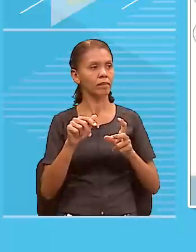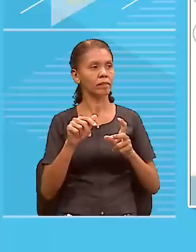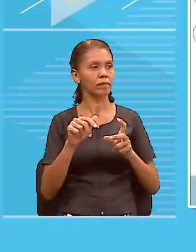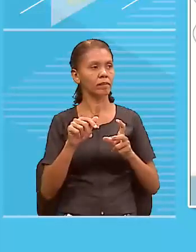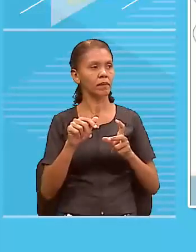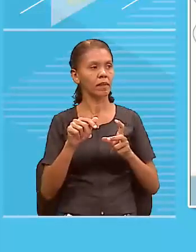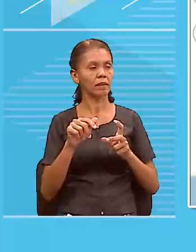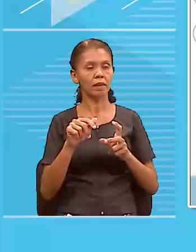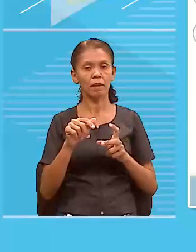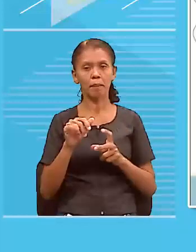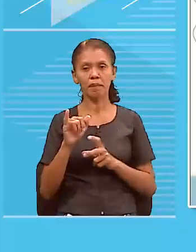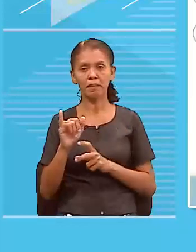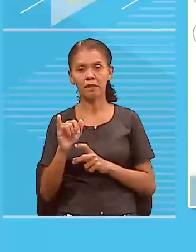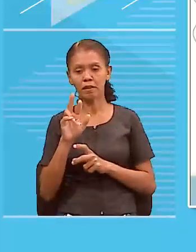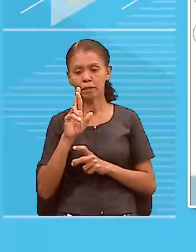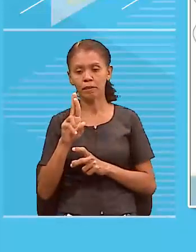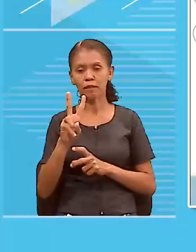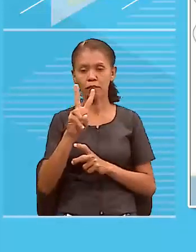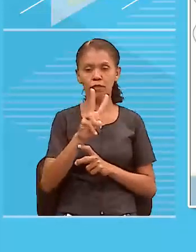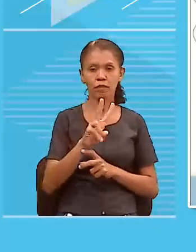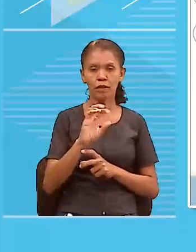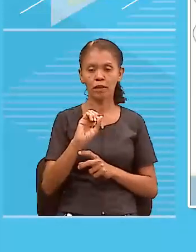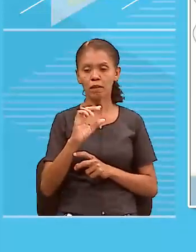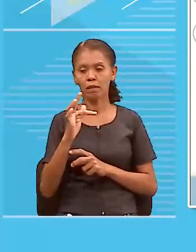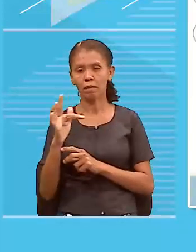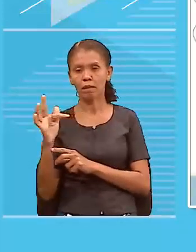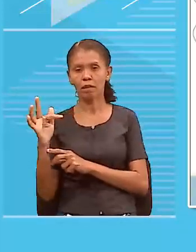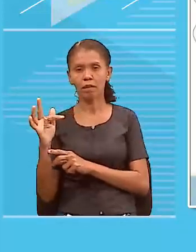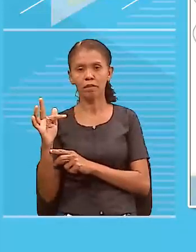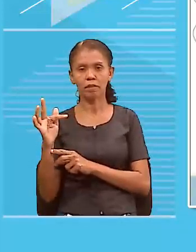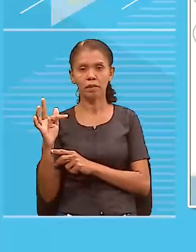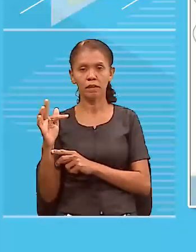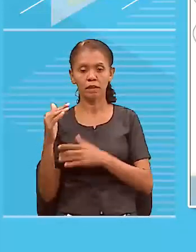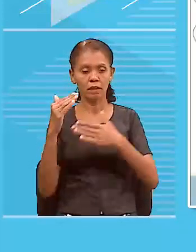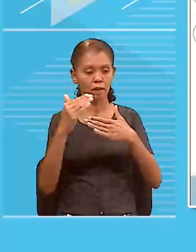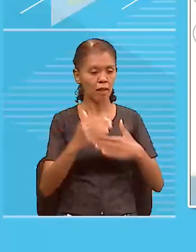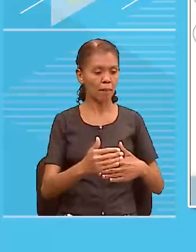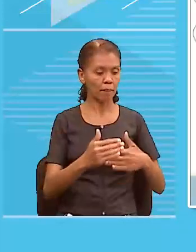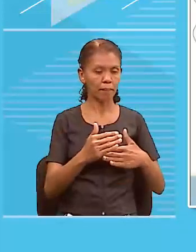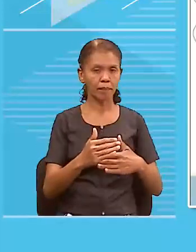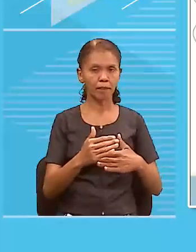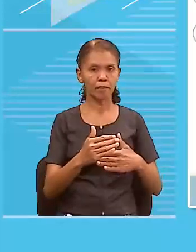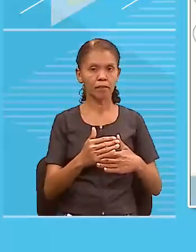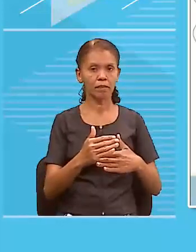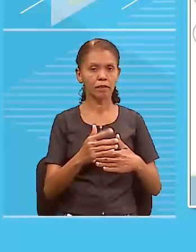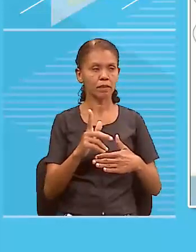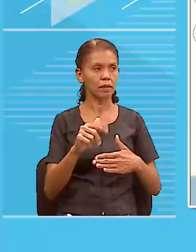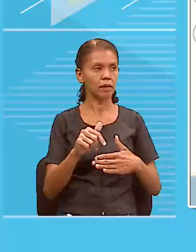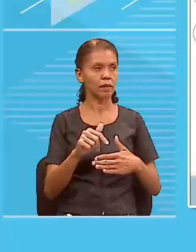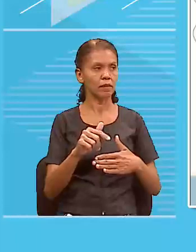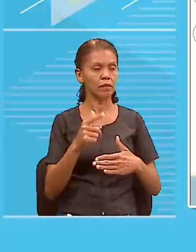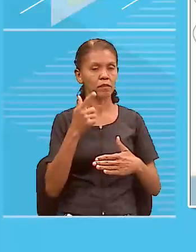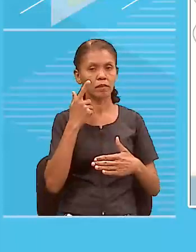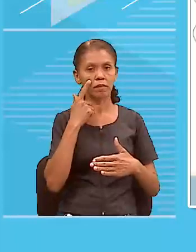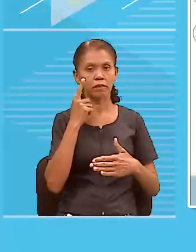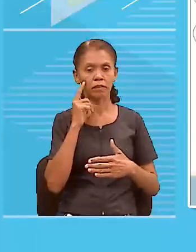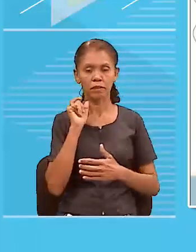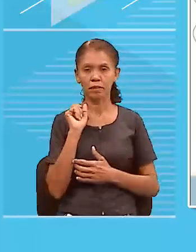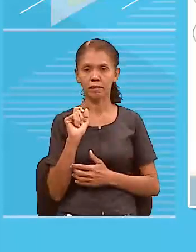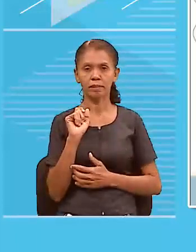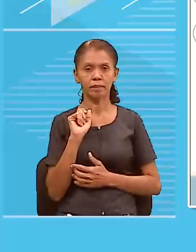um texto que se eu pegar lá na minha prova no meu simulado eu vou ter é esse esse posicionamento